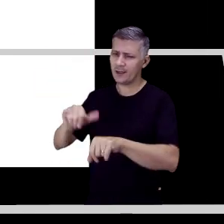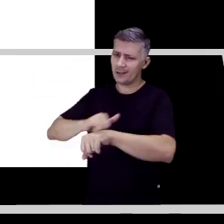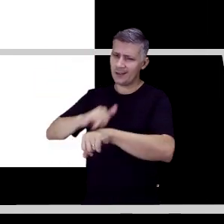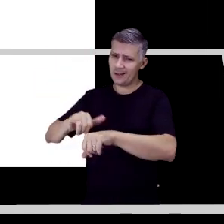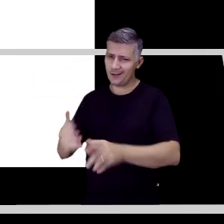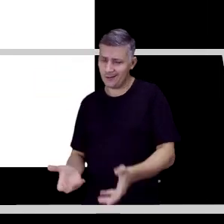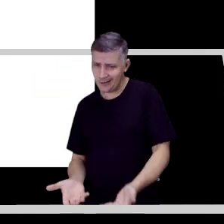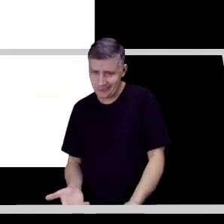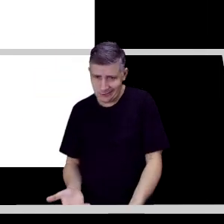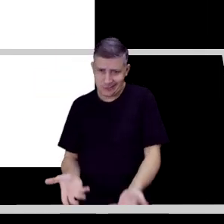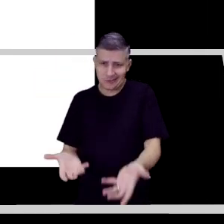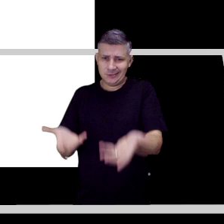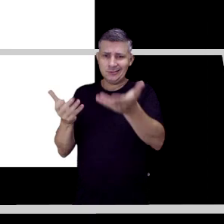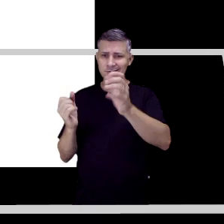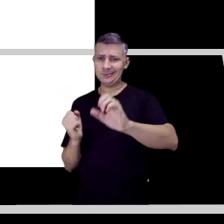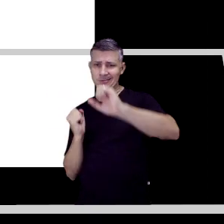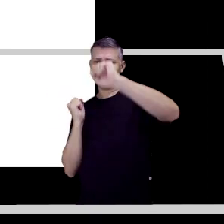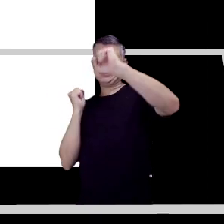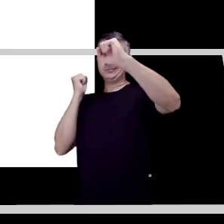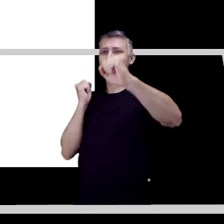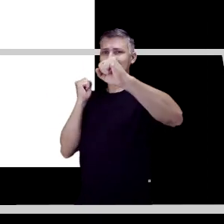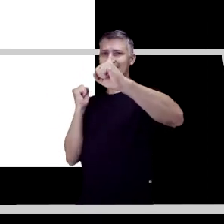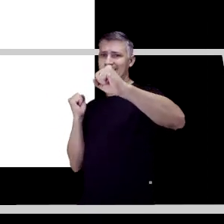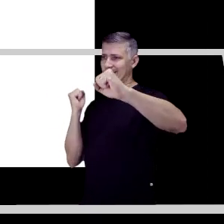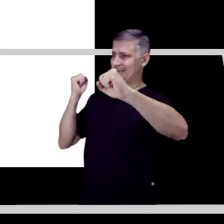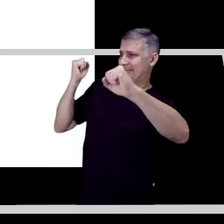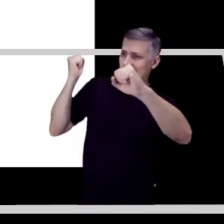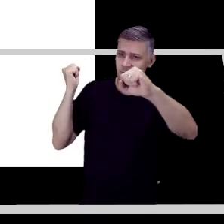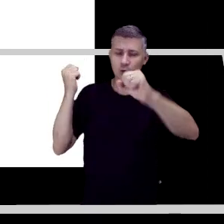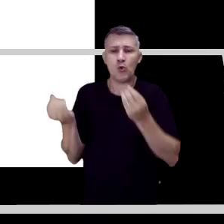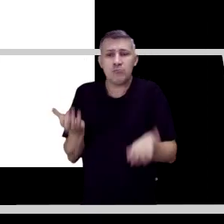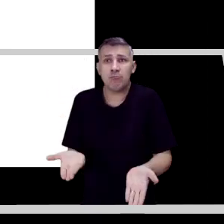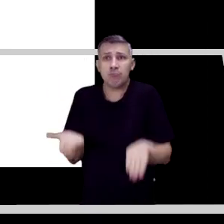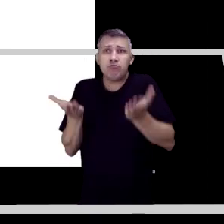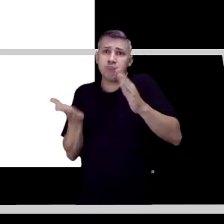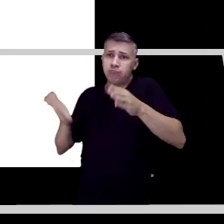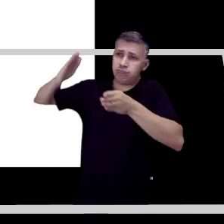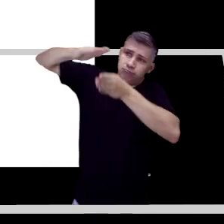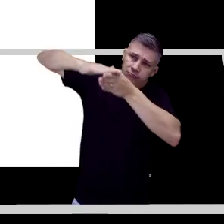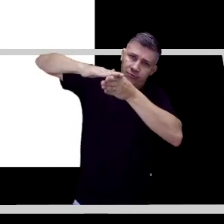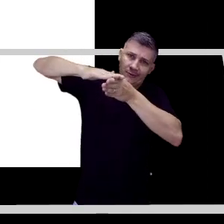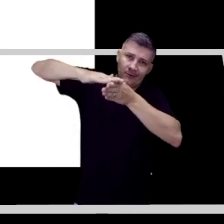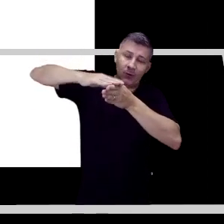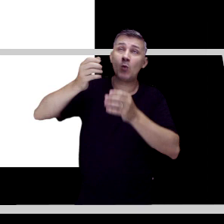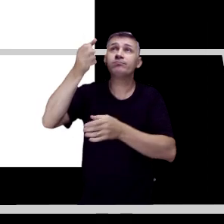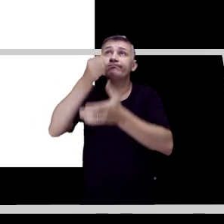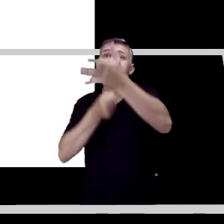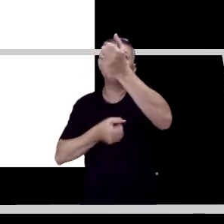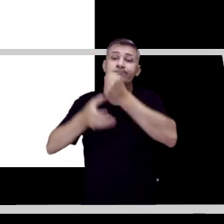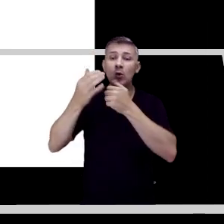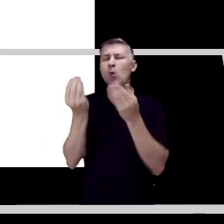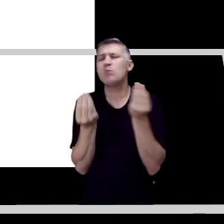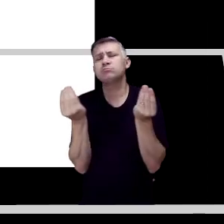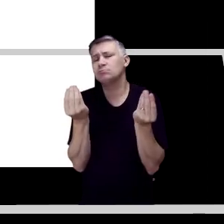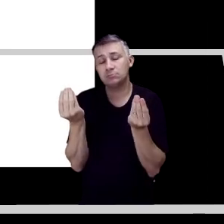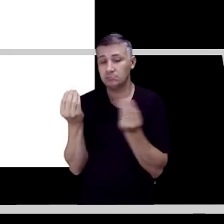que é nada mais que o processo de montagem, ou seja, como foram levadas essas placas pré-fabricadas para lá, de que forma elas foram içadas, de que